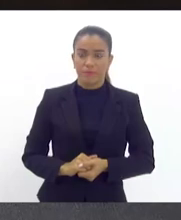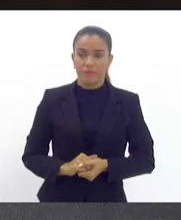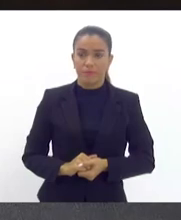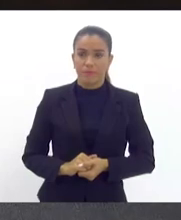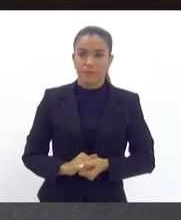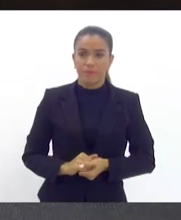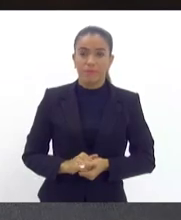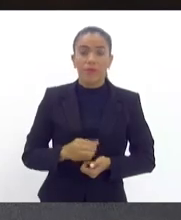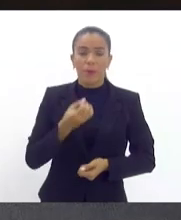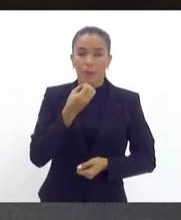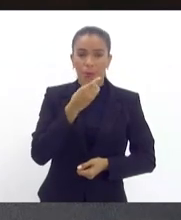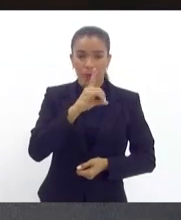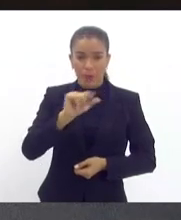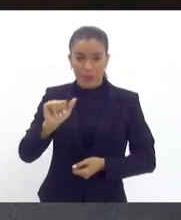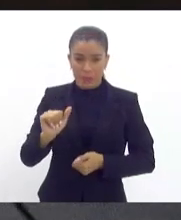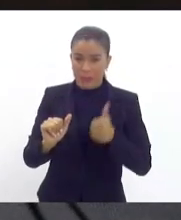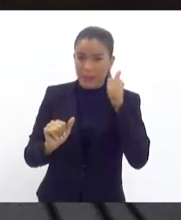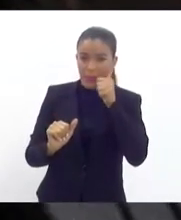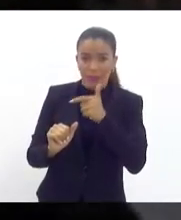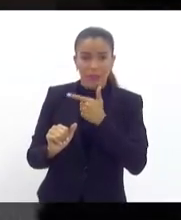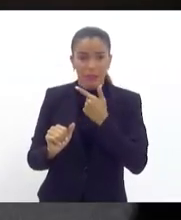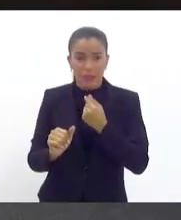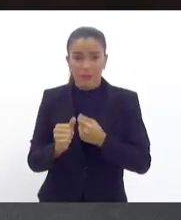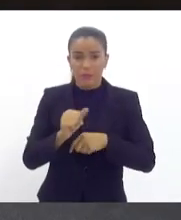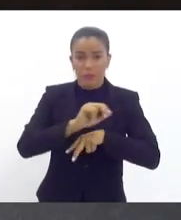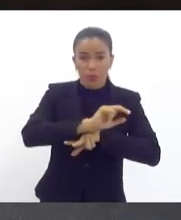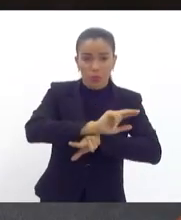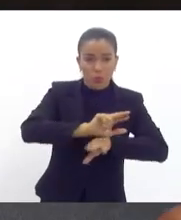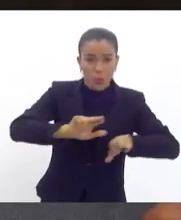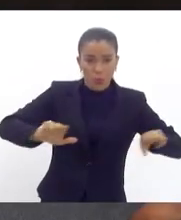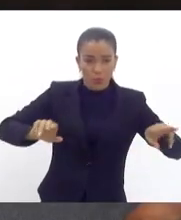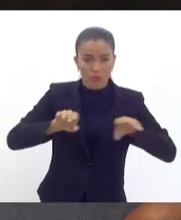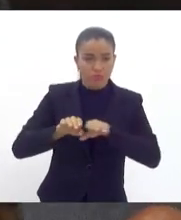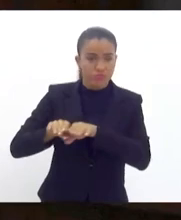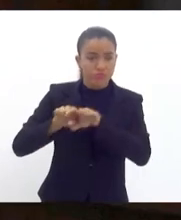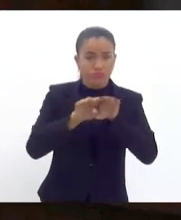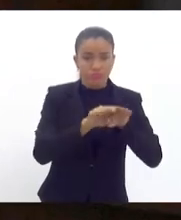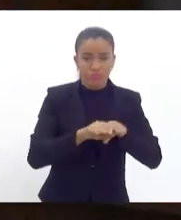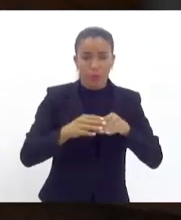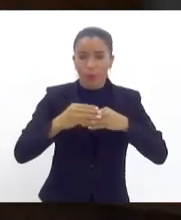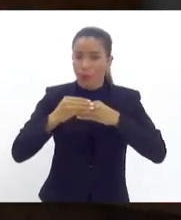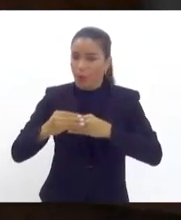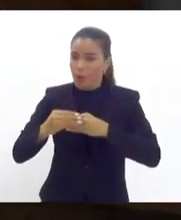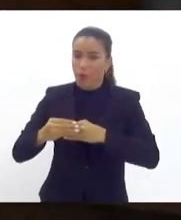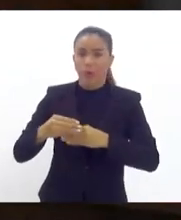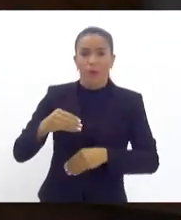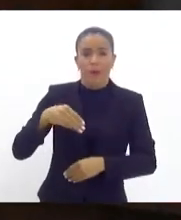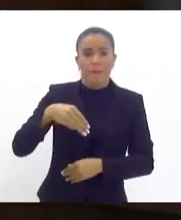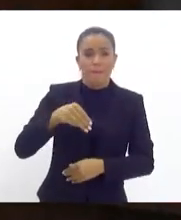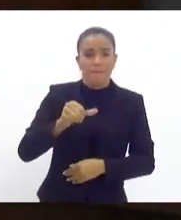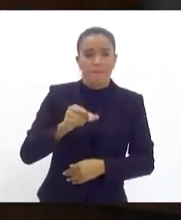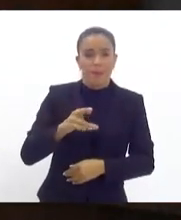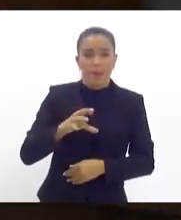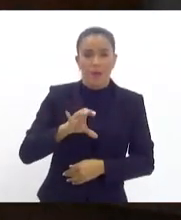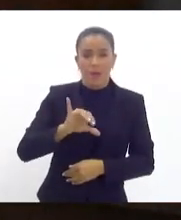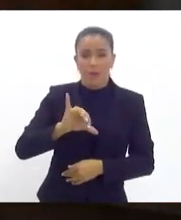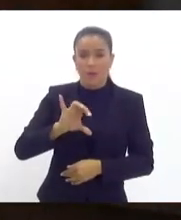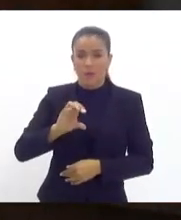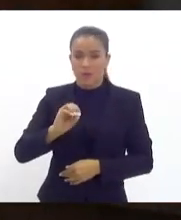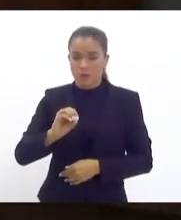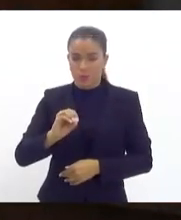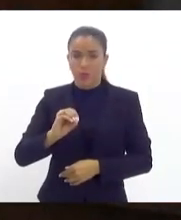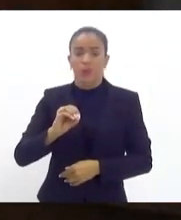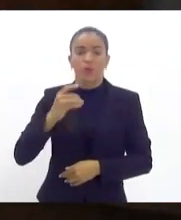Bom dia a todas e todos eu quero aqui cumprimentar Deputado Márcio Gualberto que presídio essa audiência